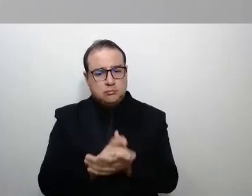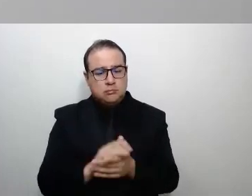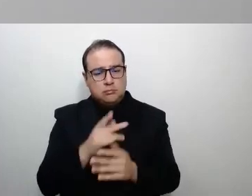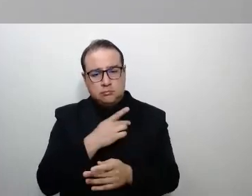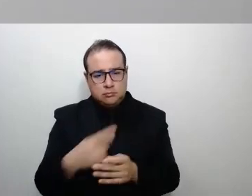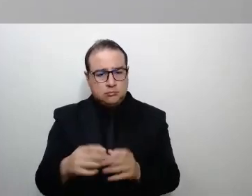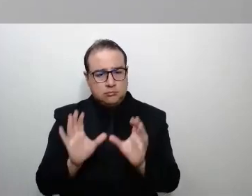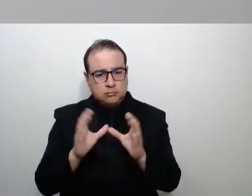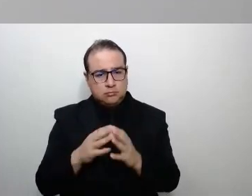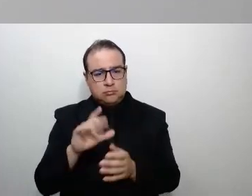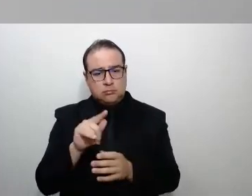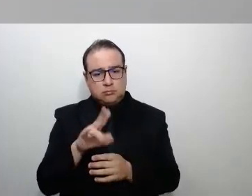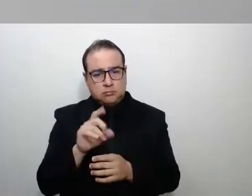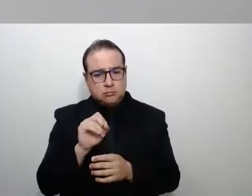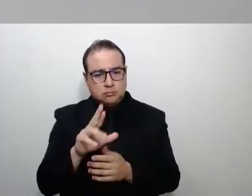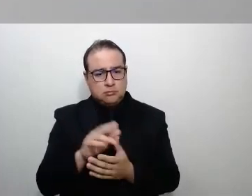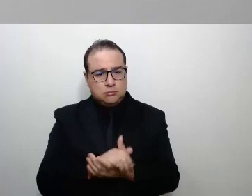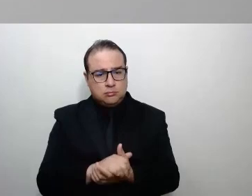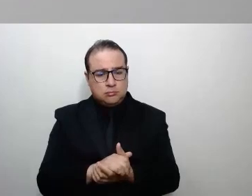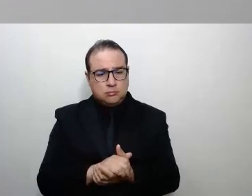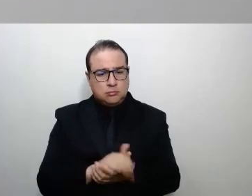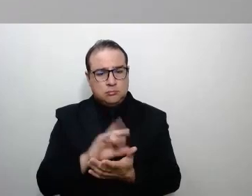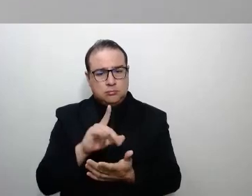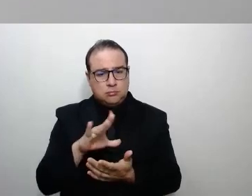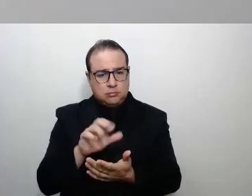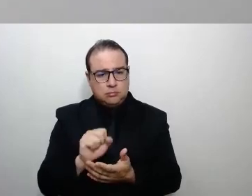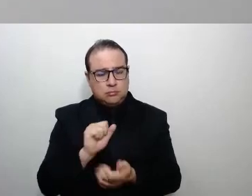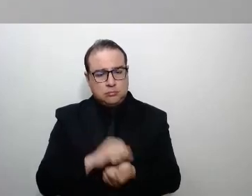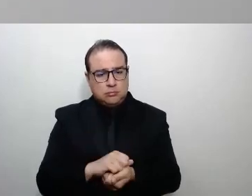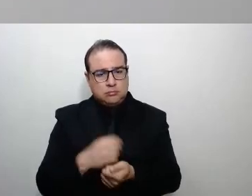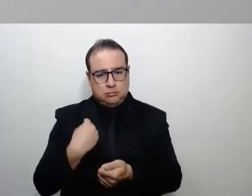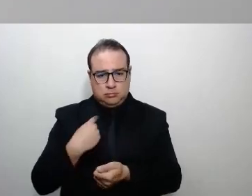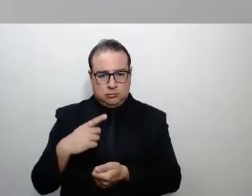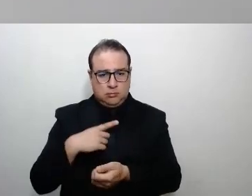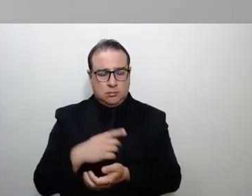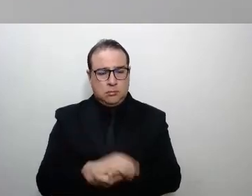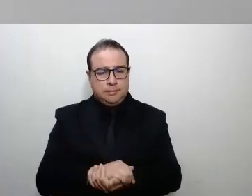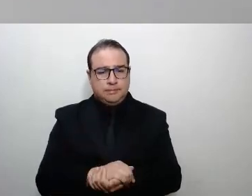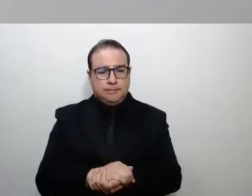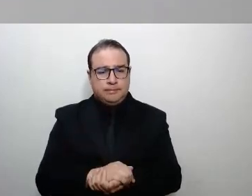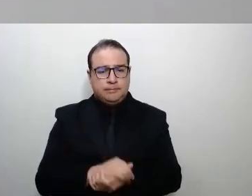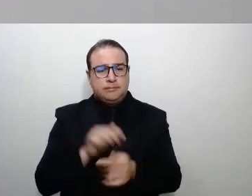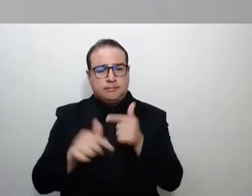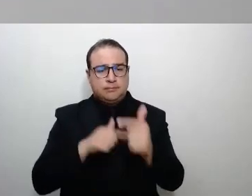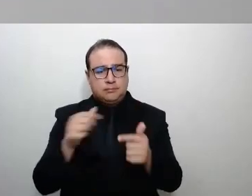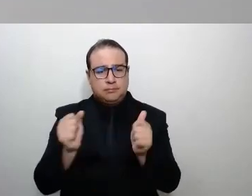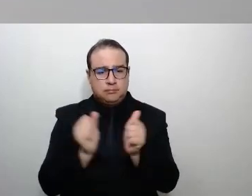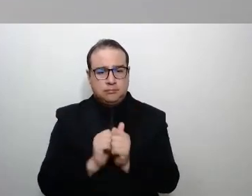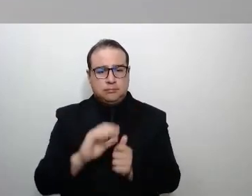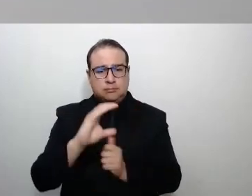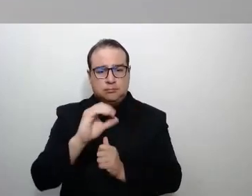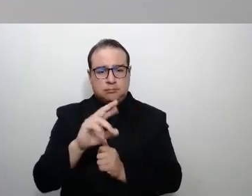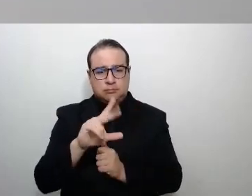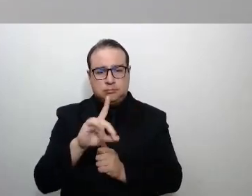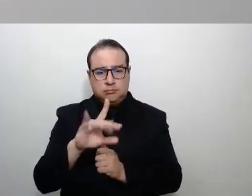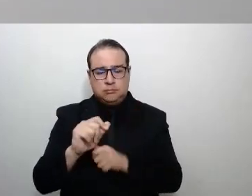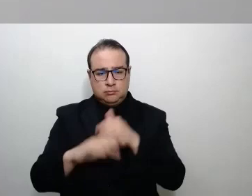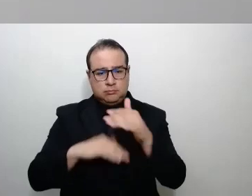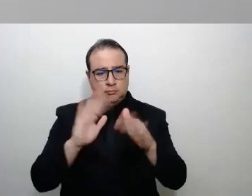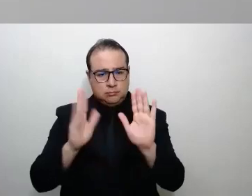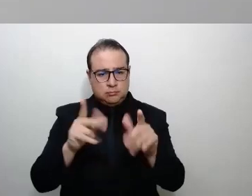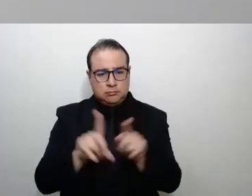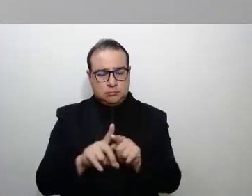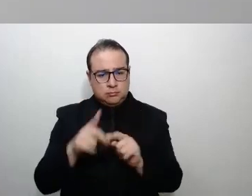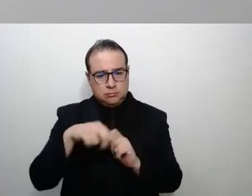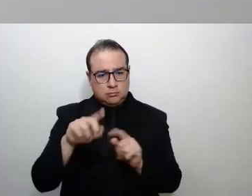corredor e colegas que estão aqui o trabalho que a corregedoria já vem desenvolvendo nós